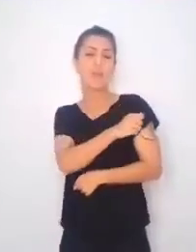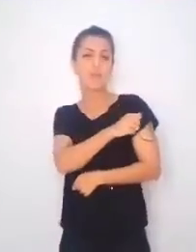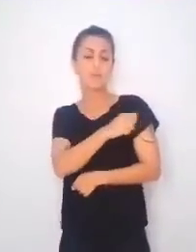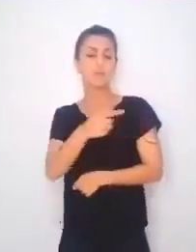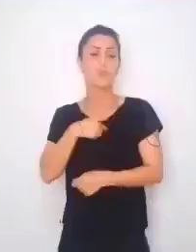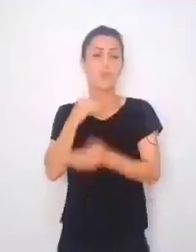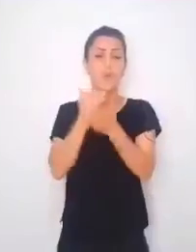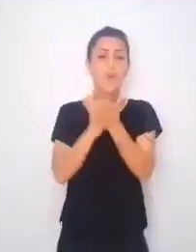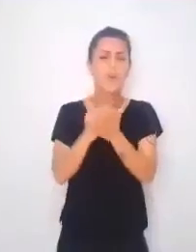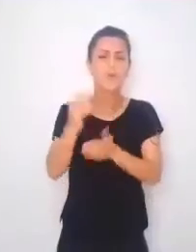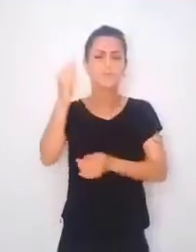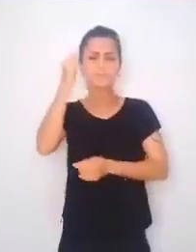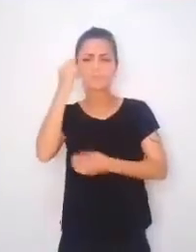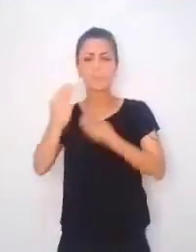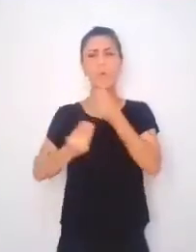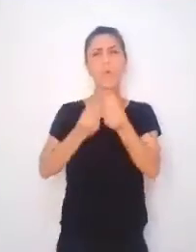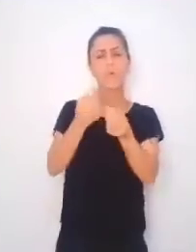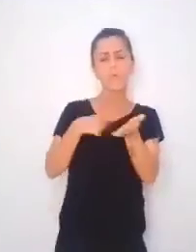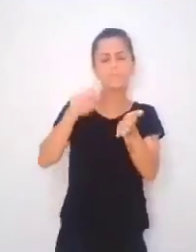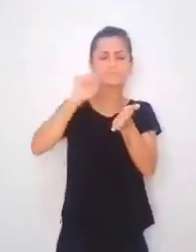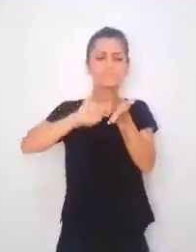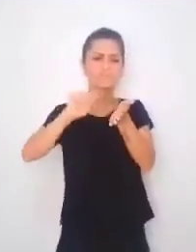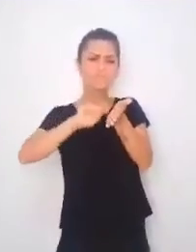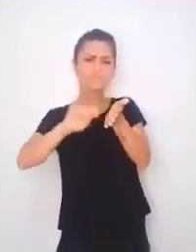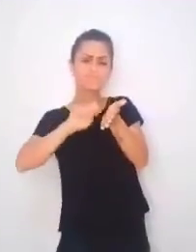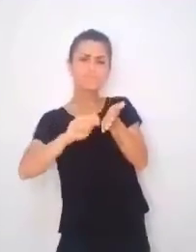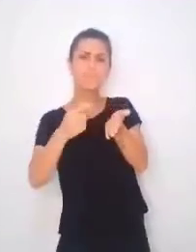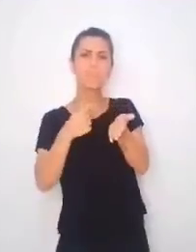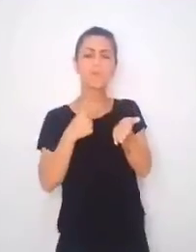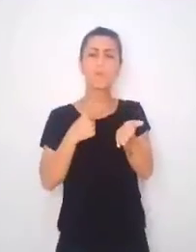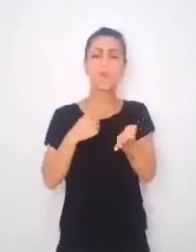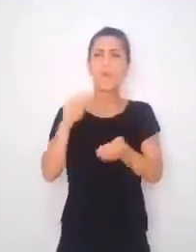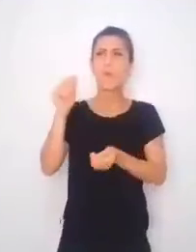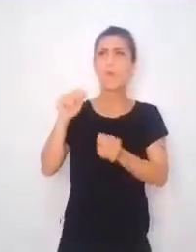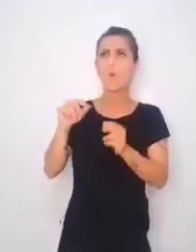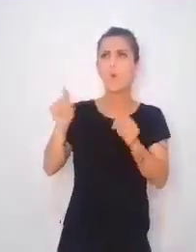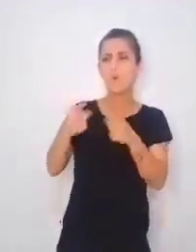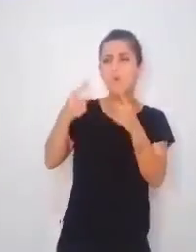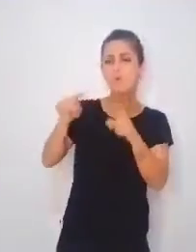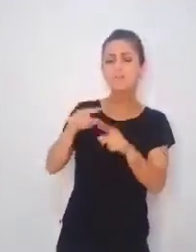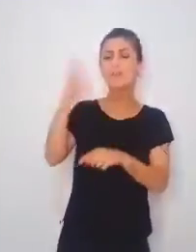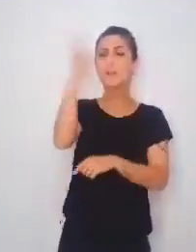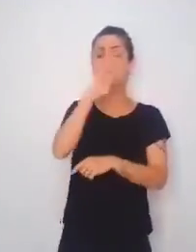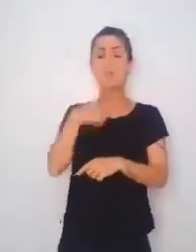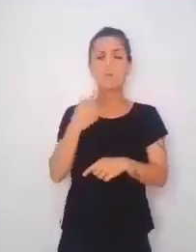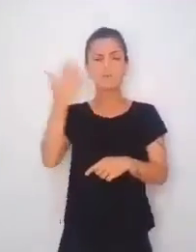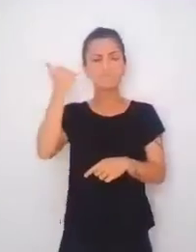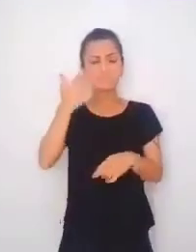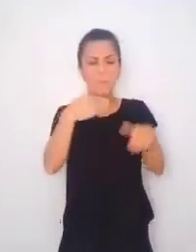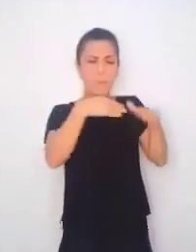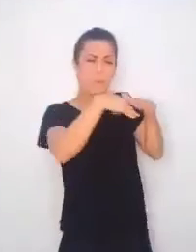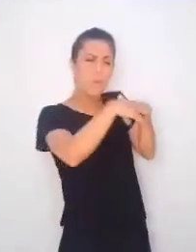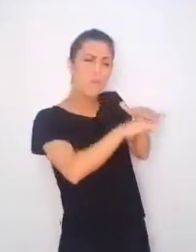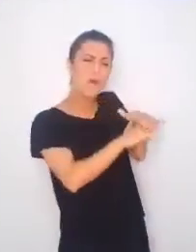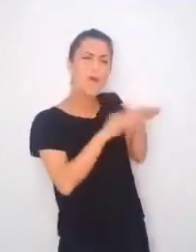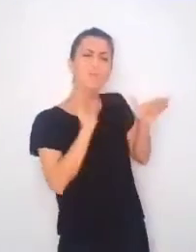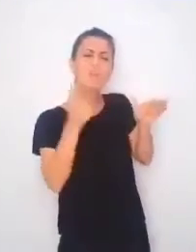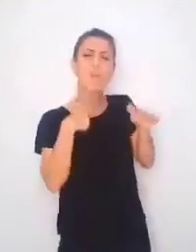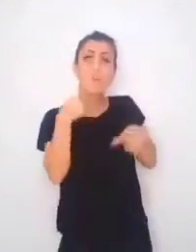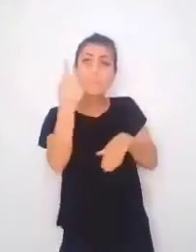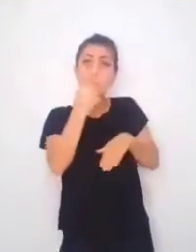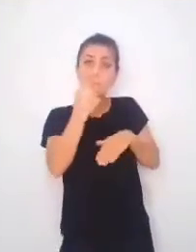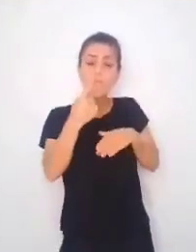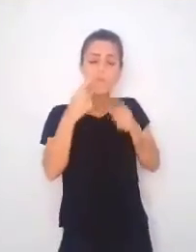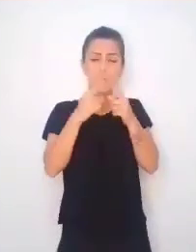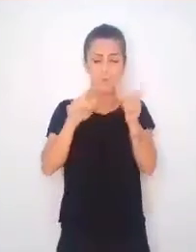estava começando a pensar já no trabalho autoral, na onda da música brasileira, e eu tinha essa canção guardada, assim, a primeira, né, estava começando